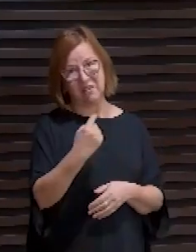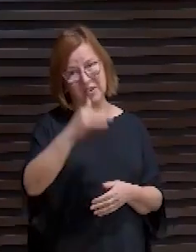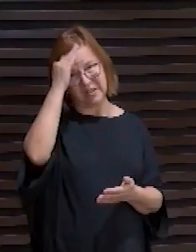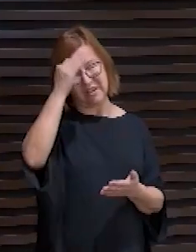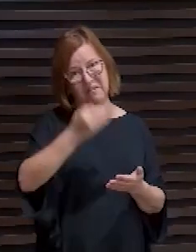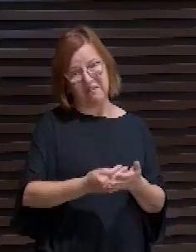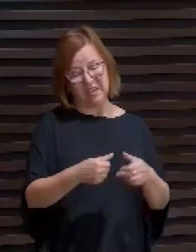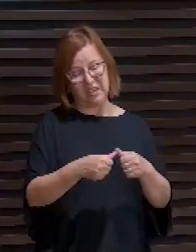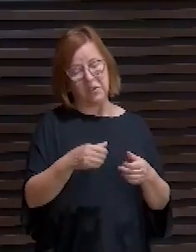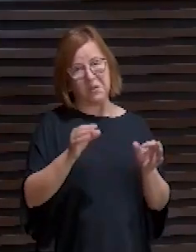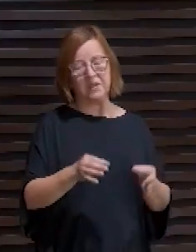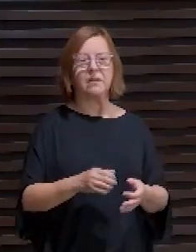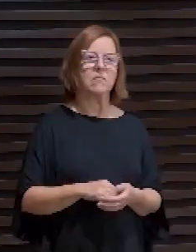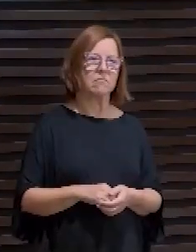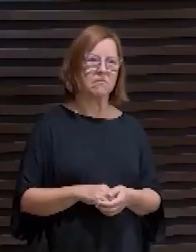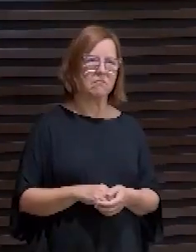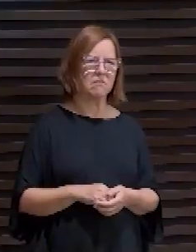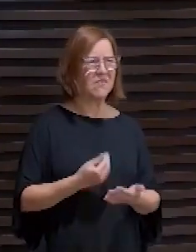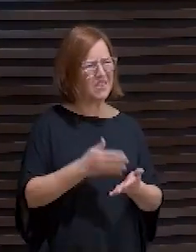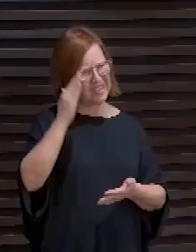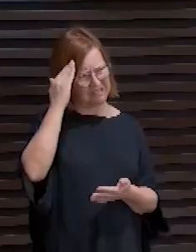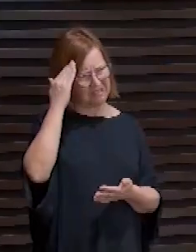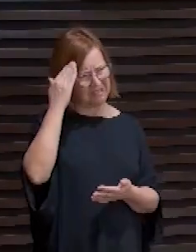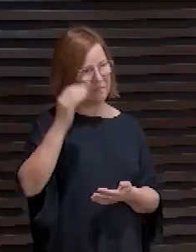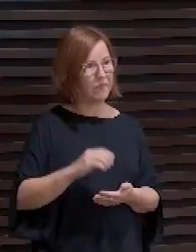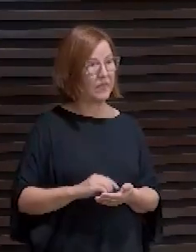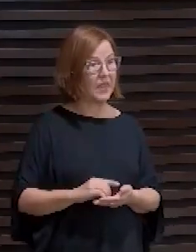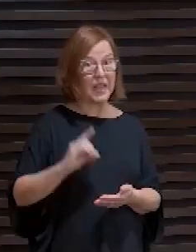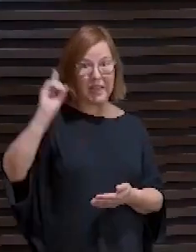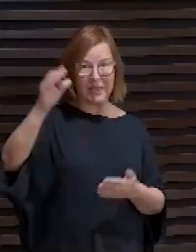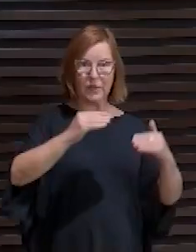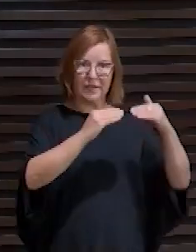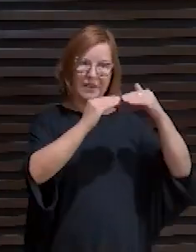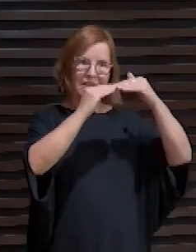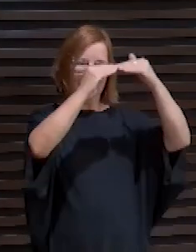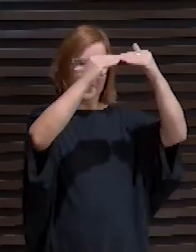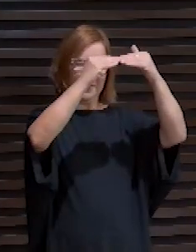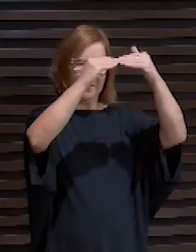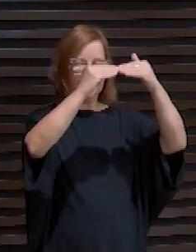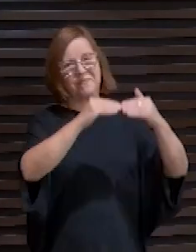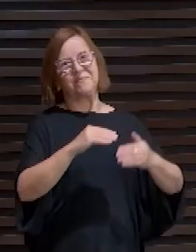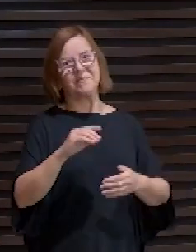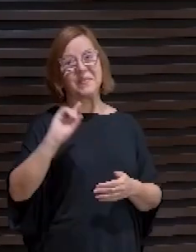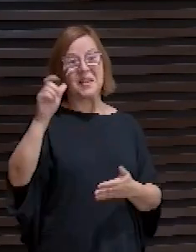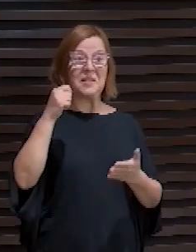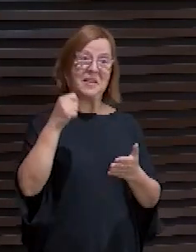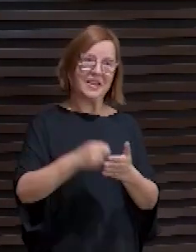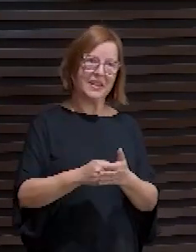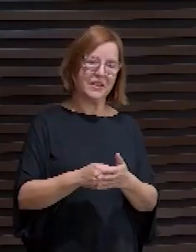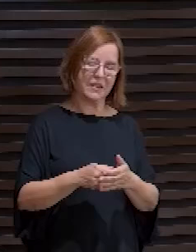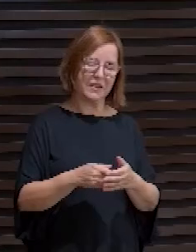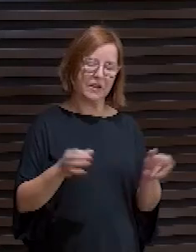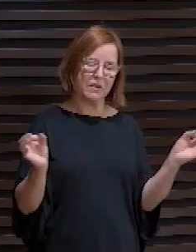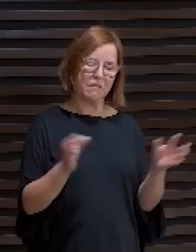certo. Vocês entenderam? Deus é soberano. Ele nos garantiu plena e